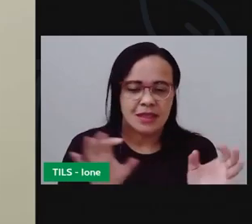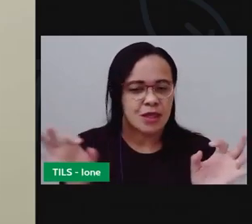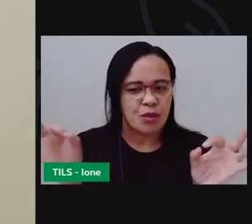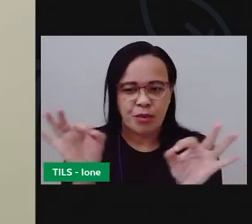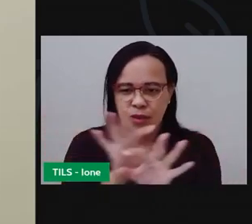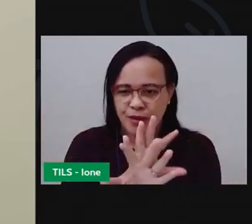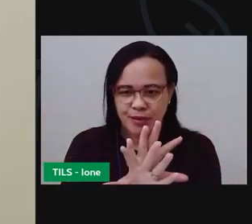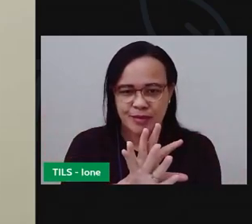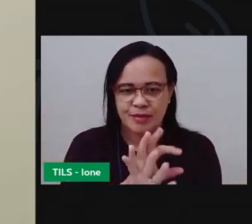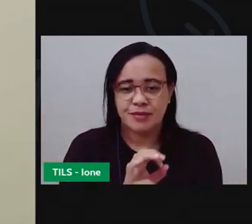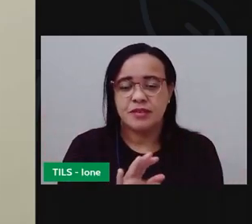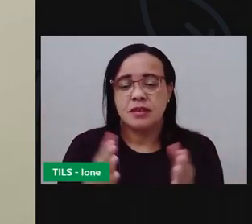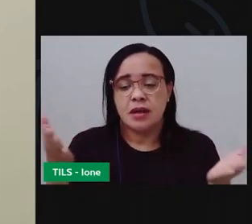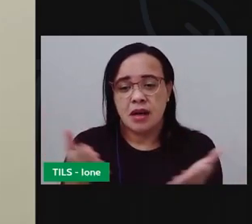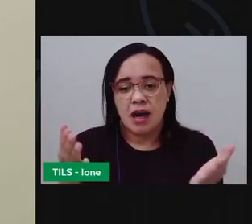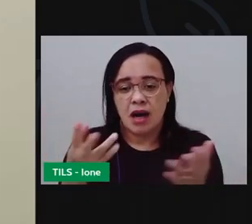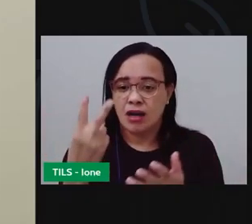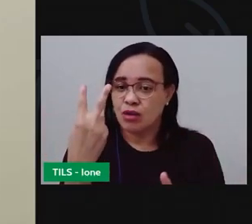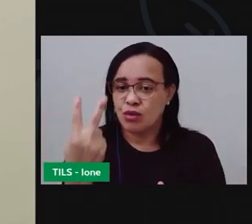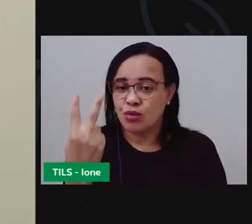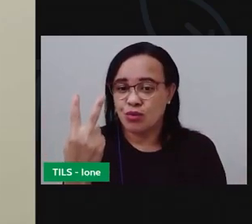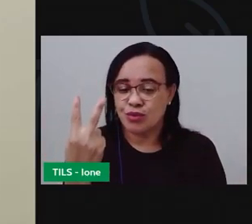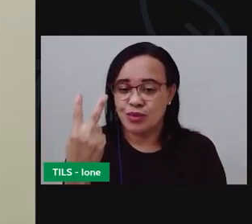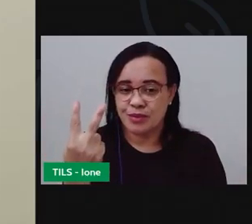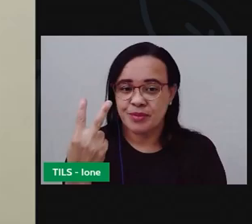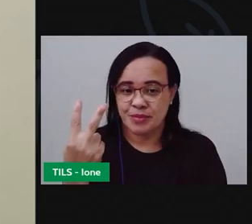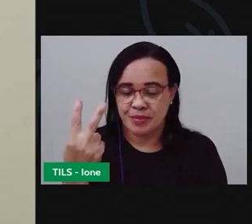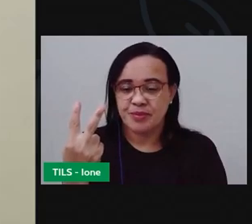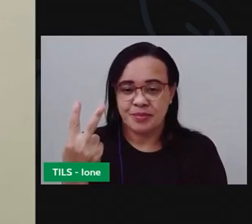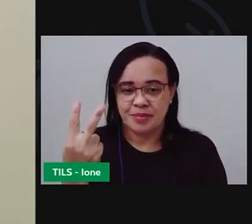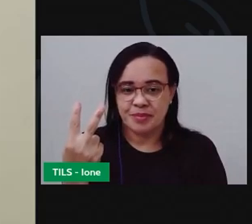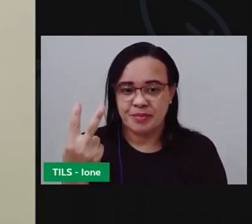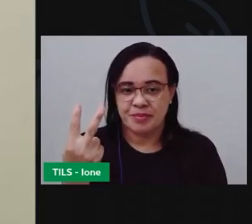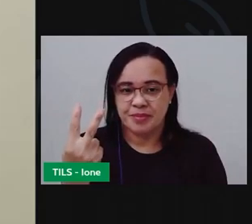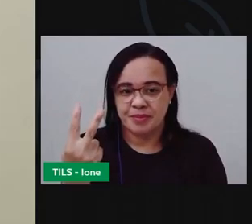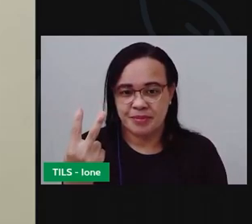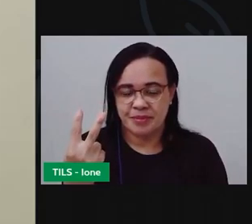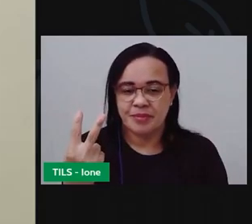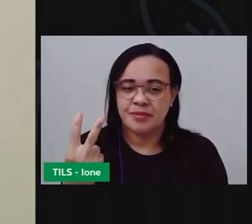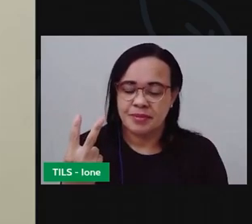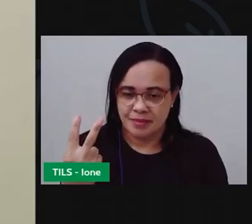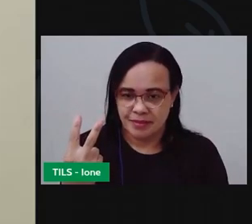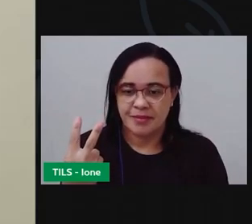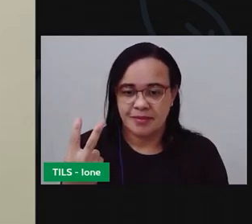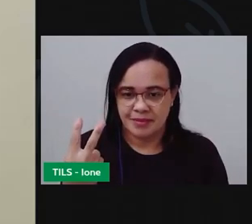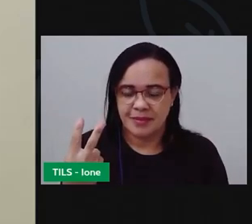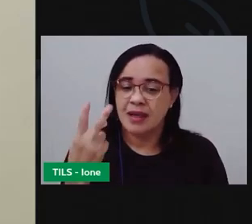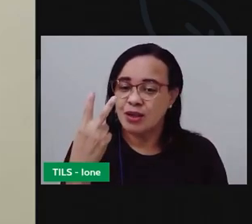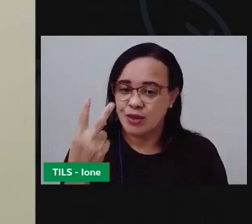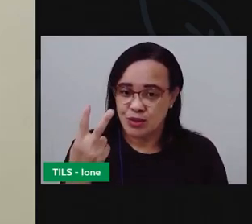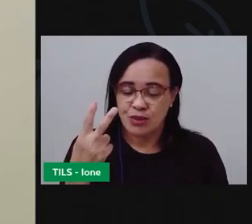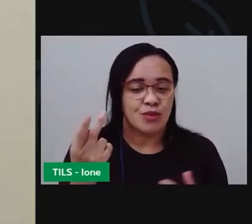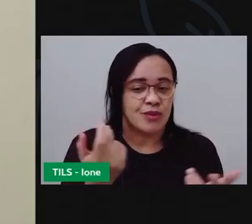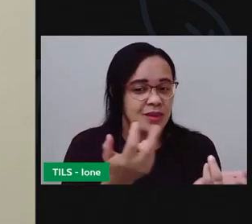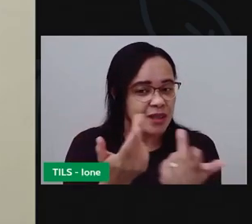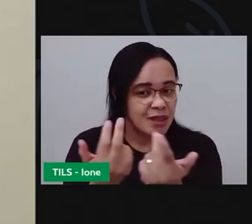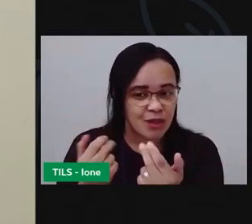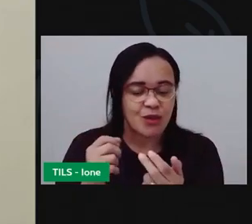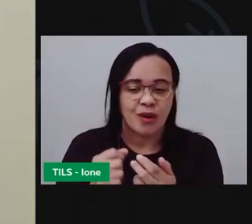Pronto. Agora eu já tenho, ó crianças, duas partes aí do nosso vai-vem. Vai-vem que a